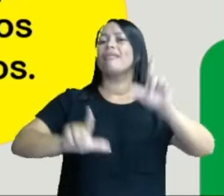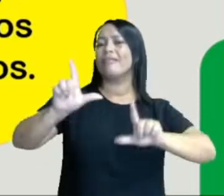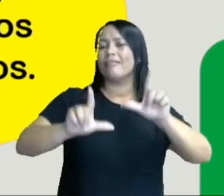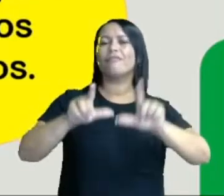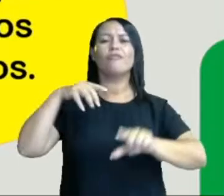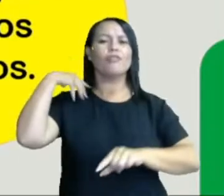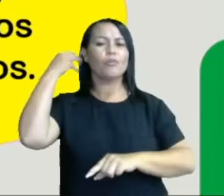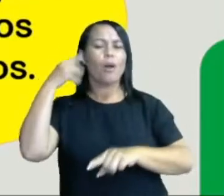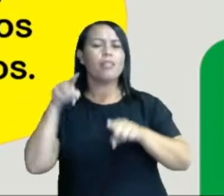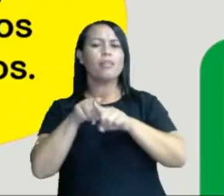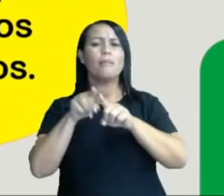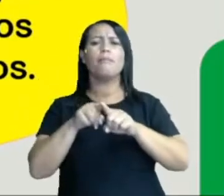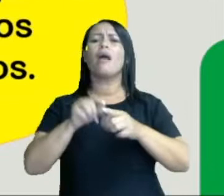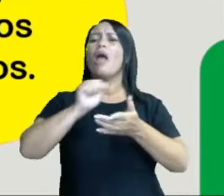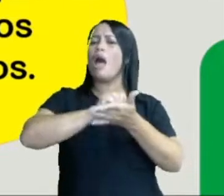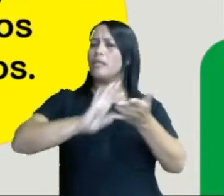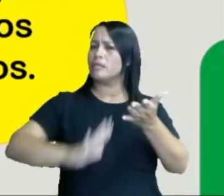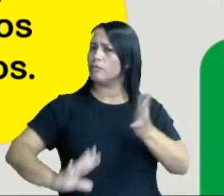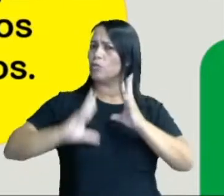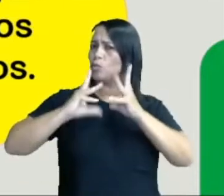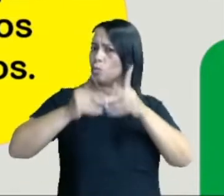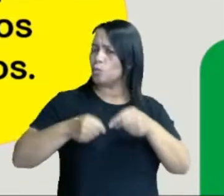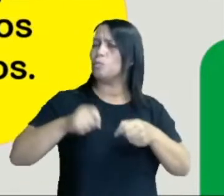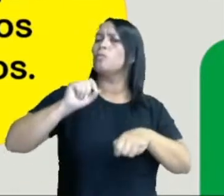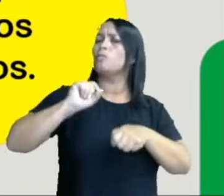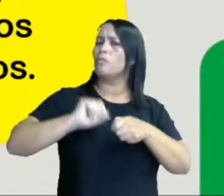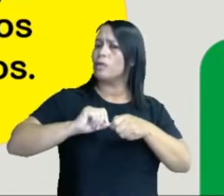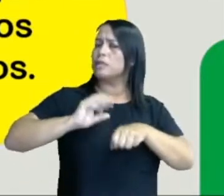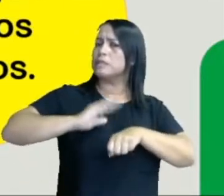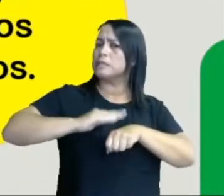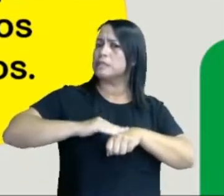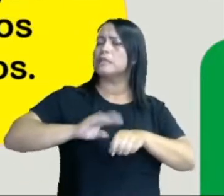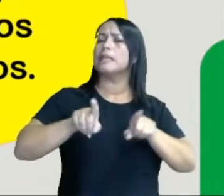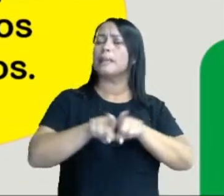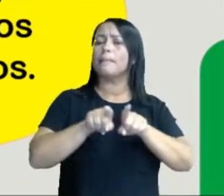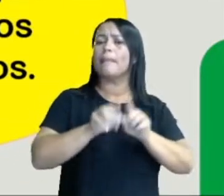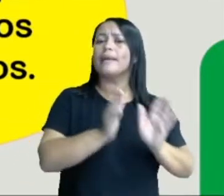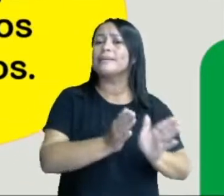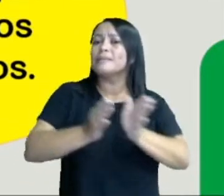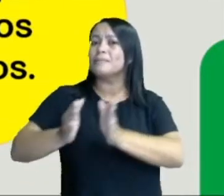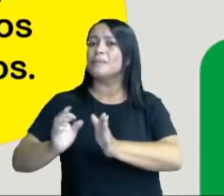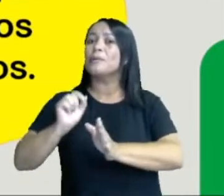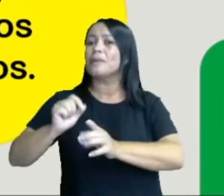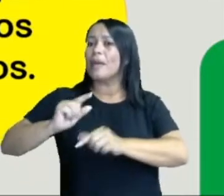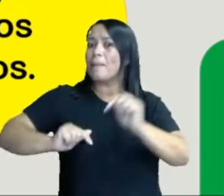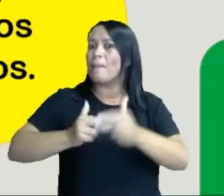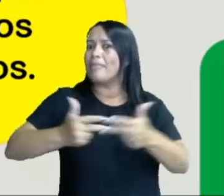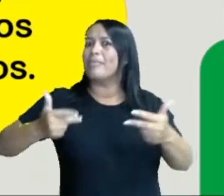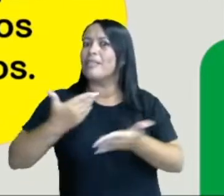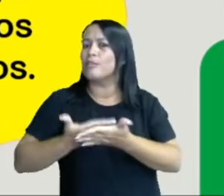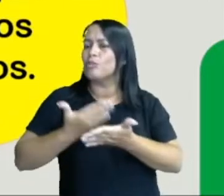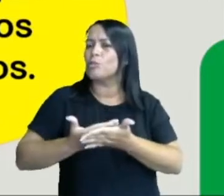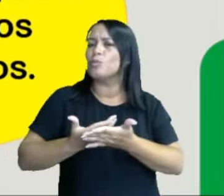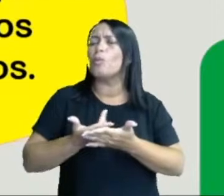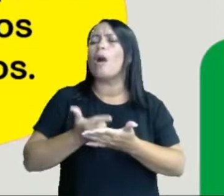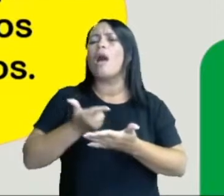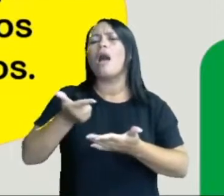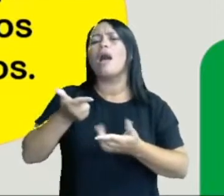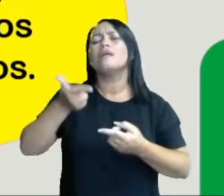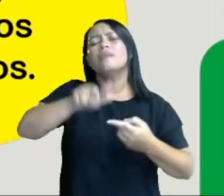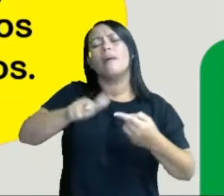realize todas as atividades propostas, separe o seu material de estudos e revise sempre os